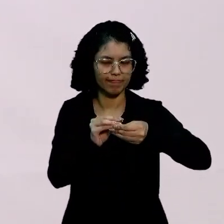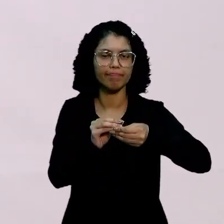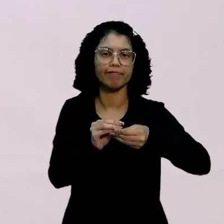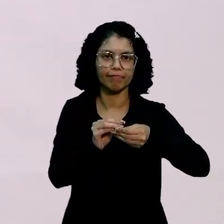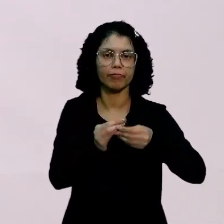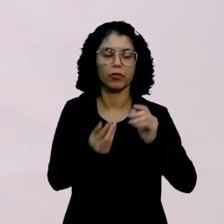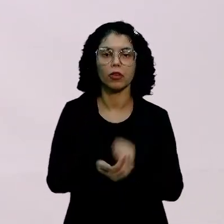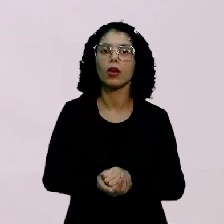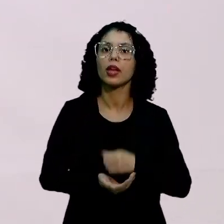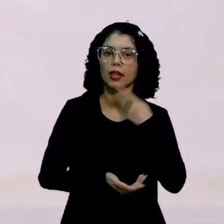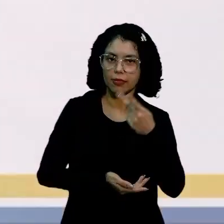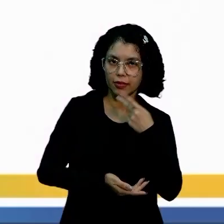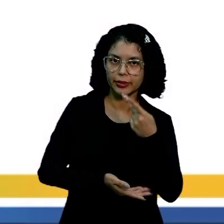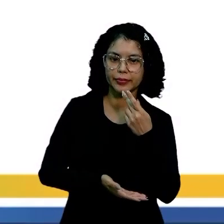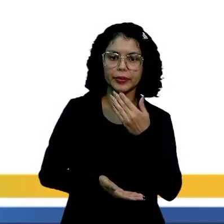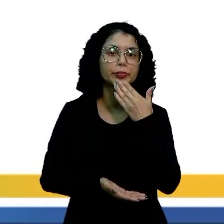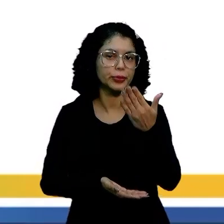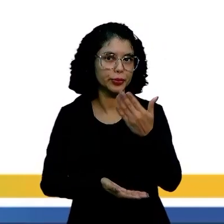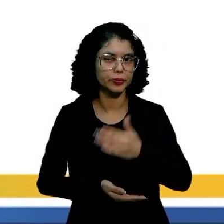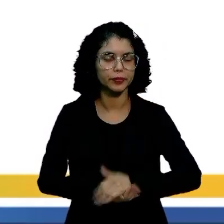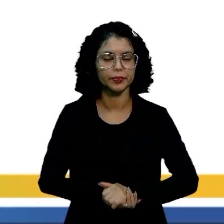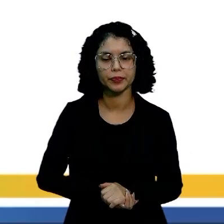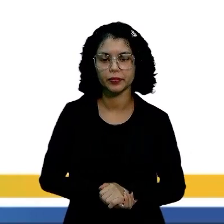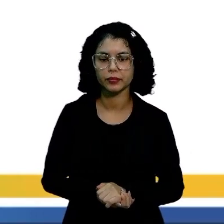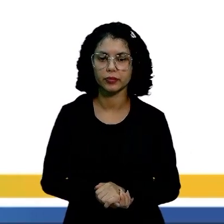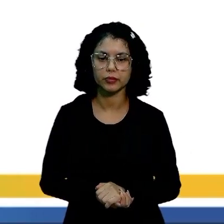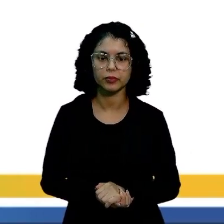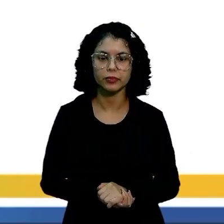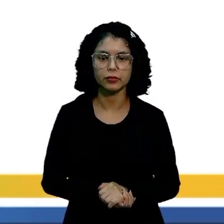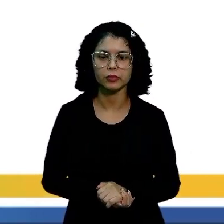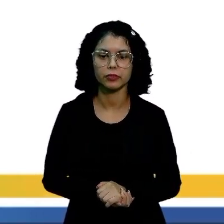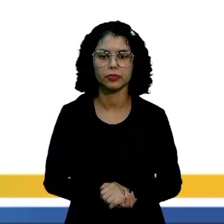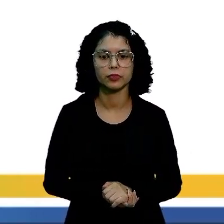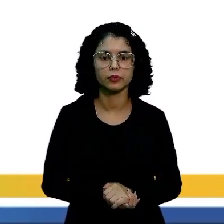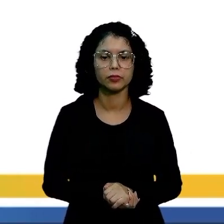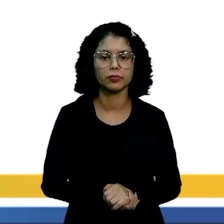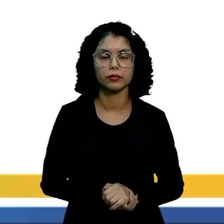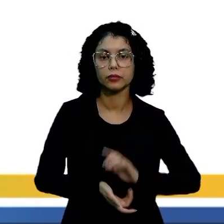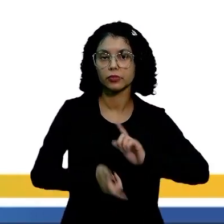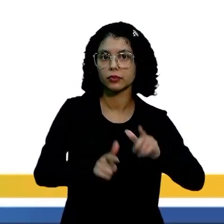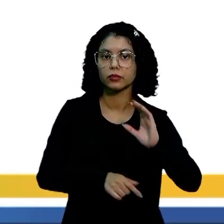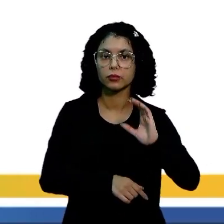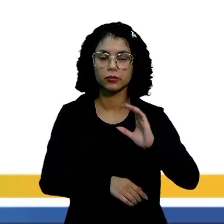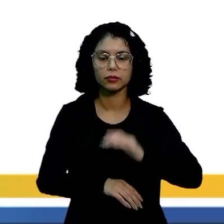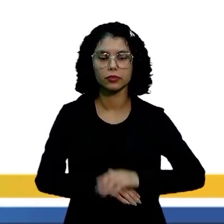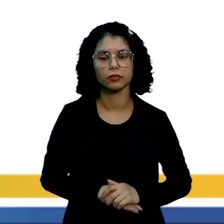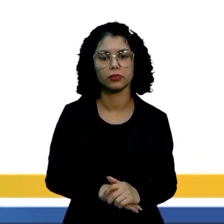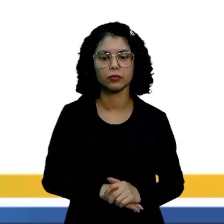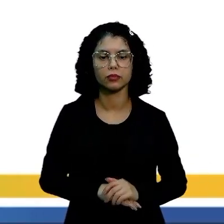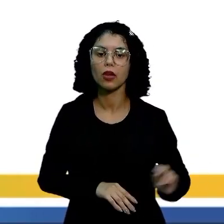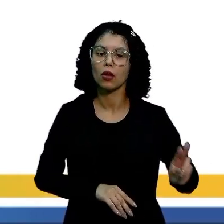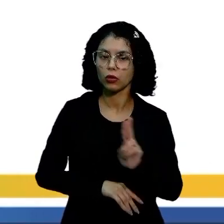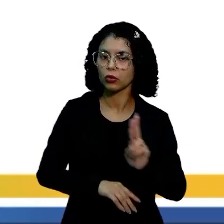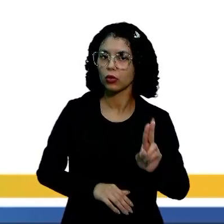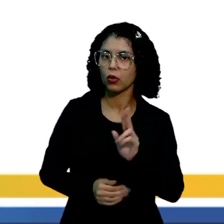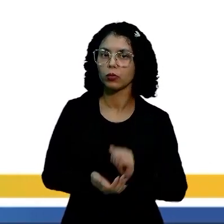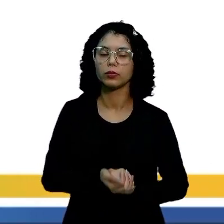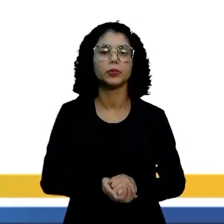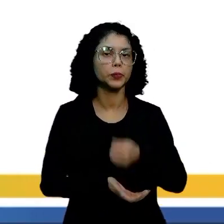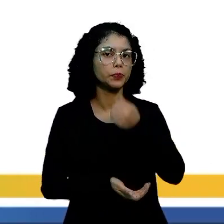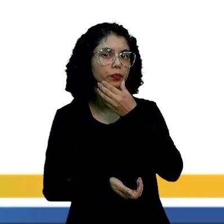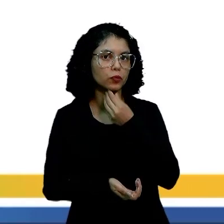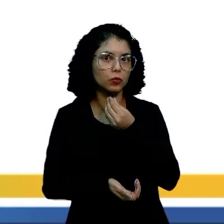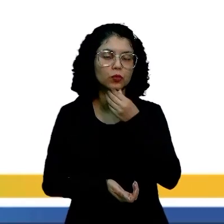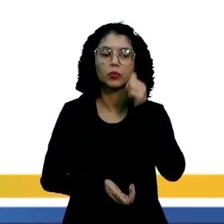relacionadas ao que o Bill Gates está se referindo, ok? Letra C. Aos nomes dos americanos